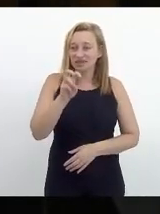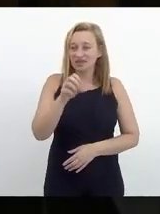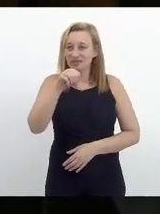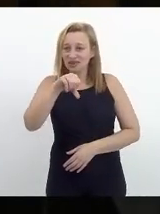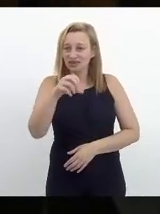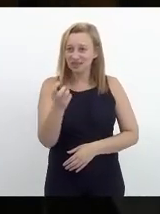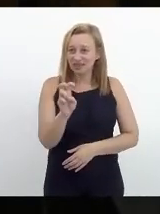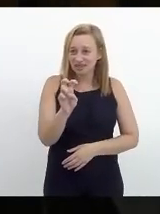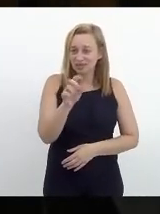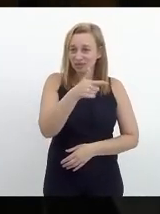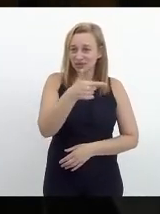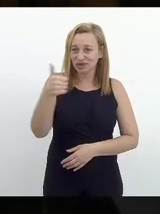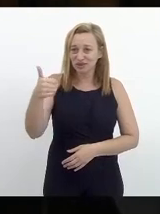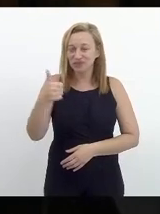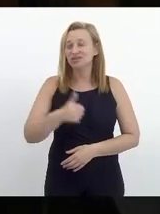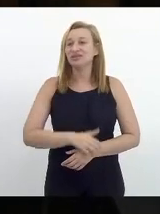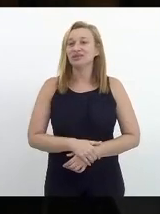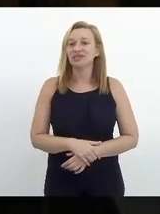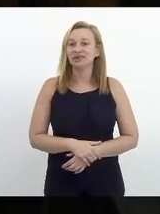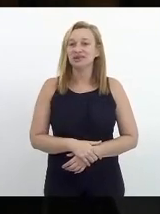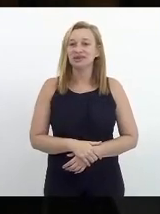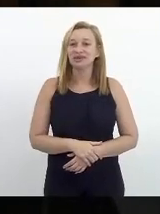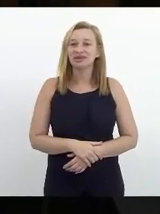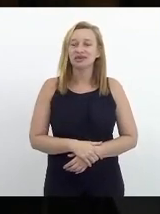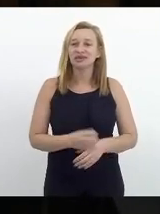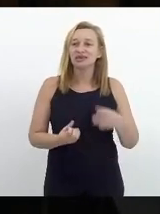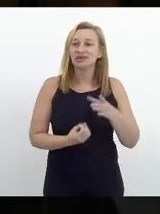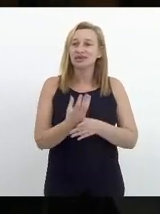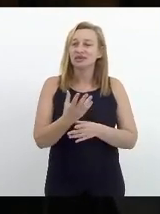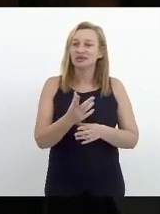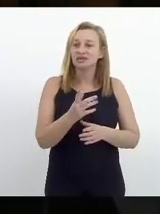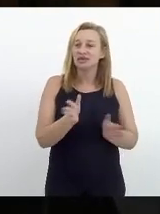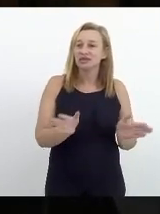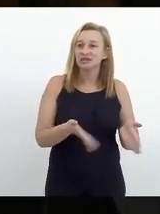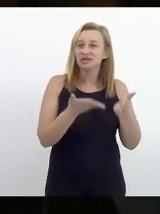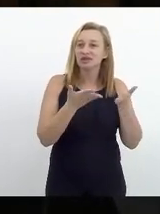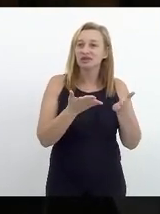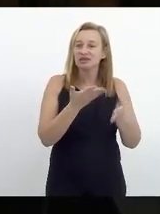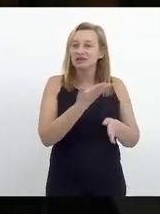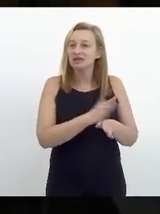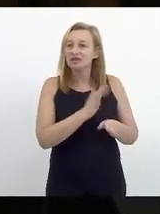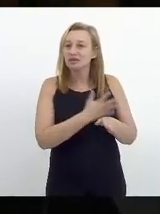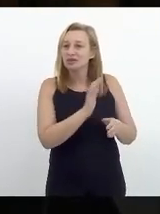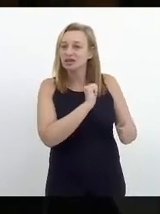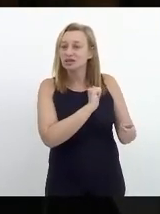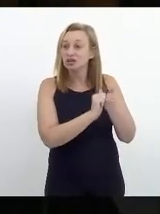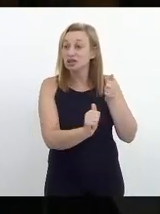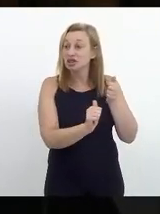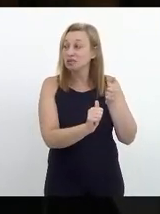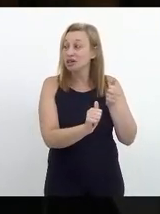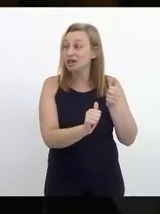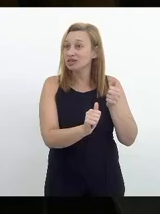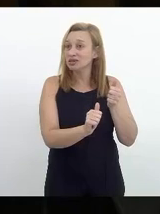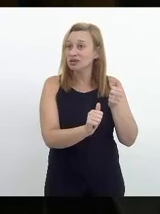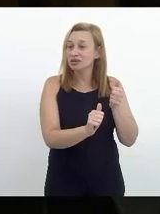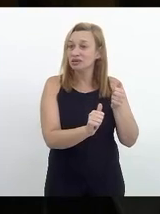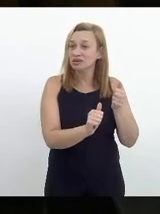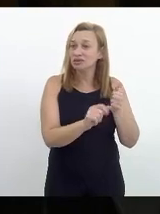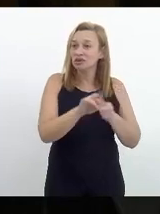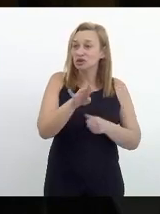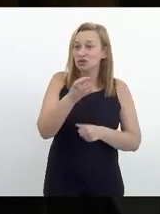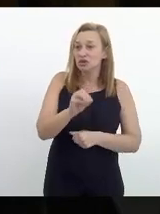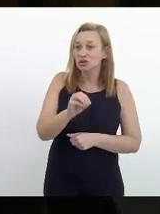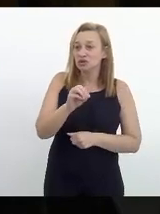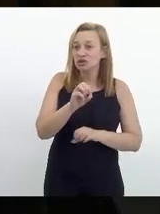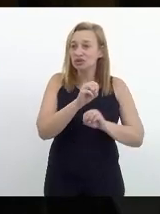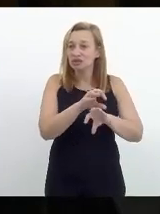4595 de 2021, que cria o programa de incentivo à prática desportiva no sistema socioeducativo